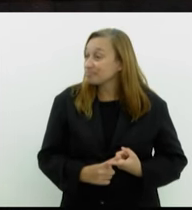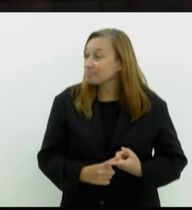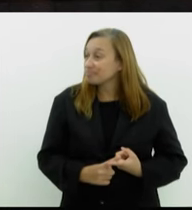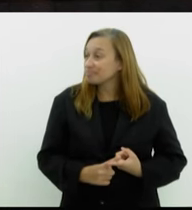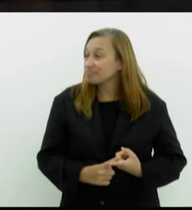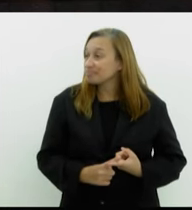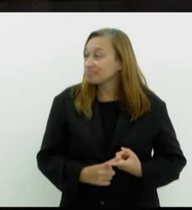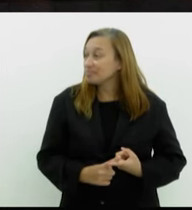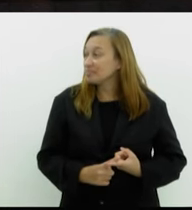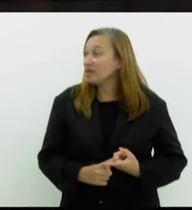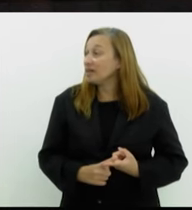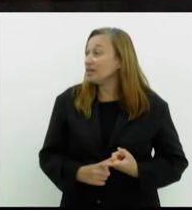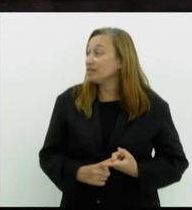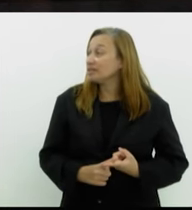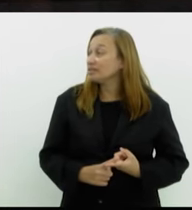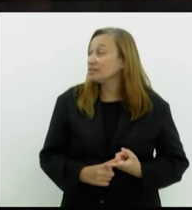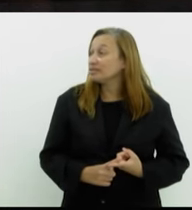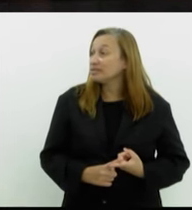nenhum